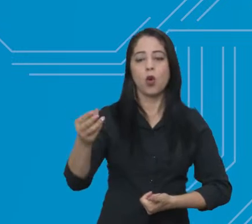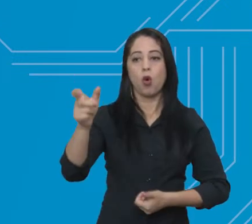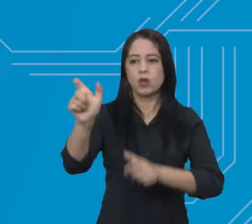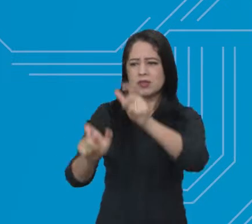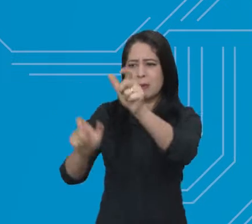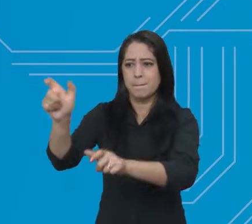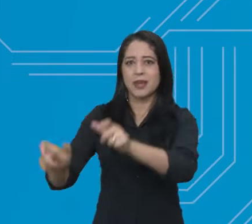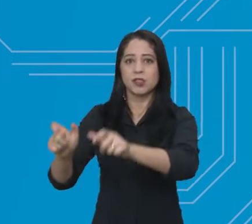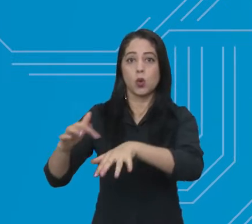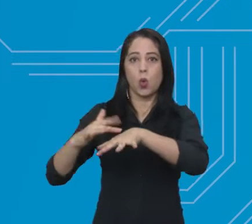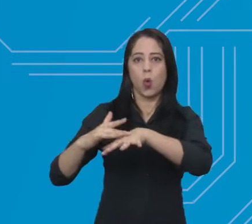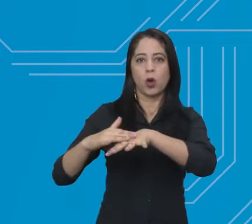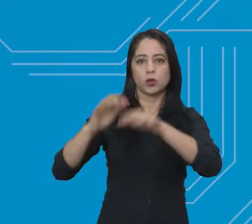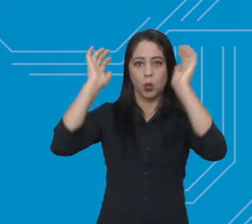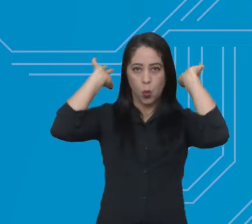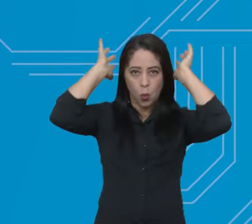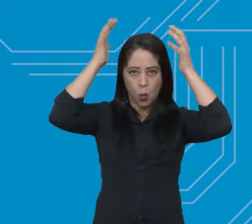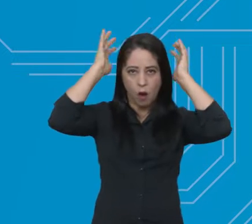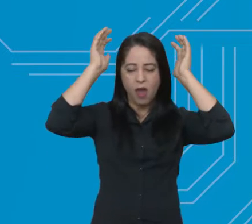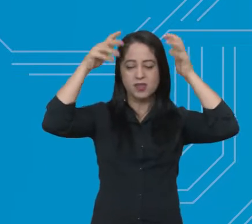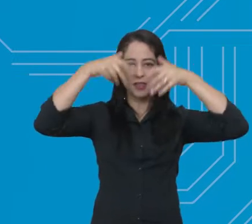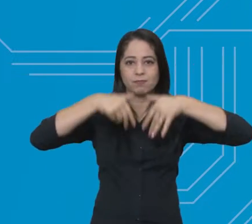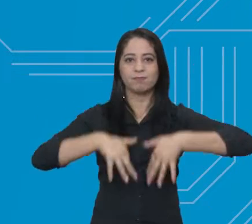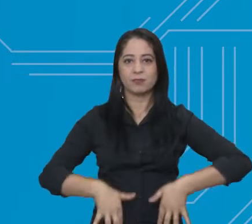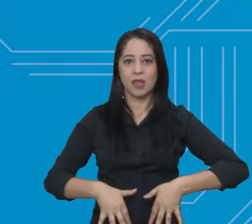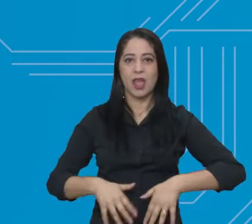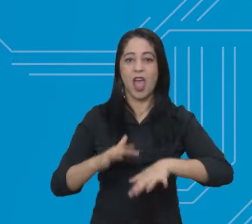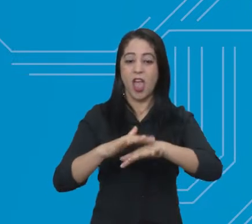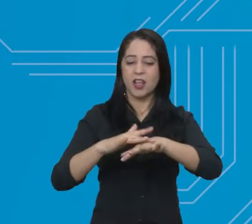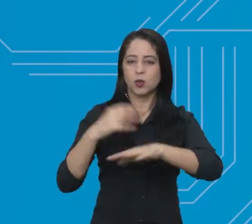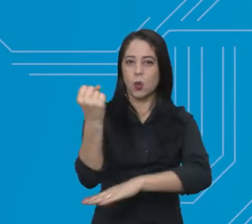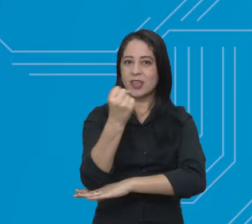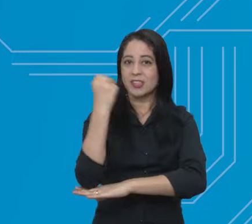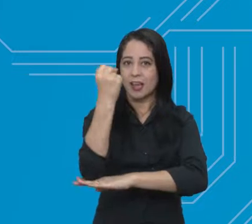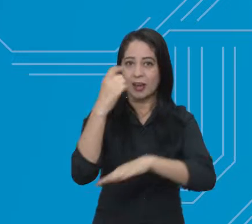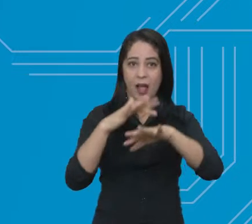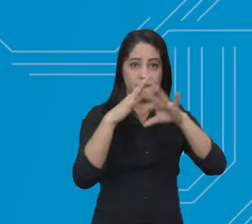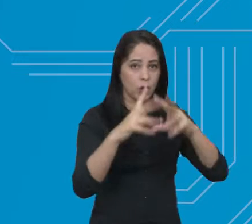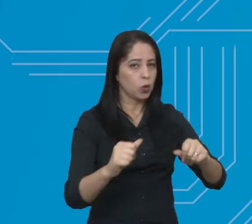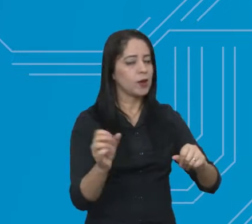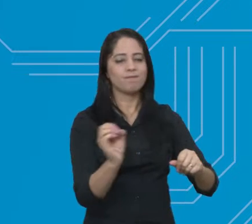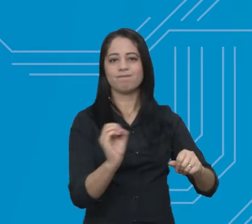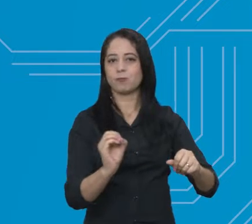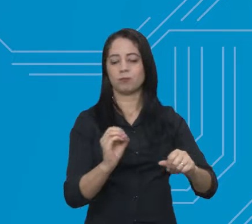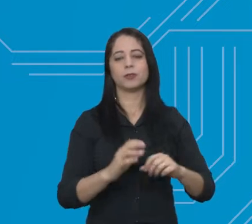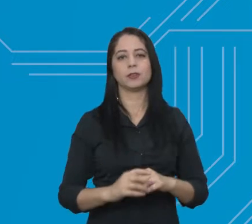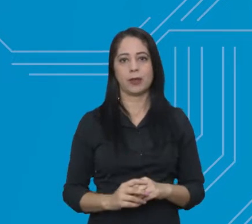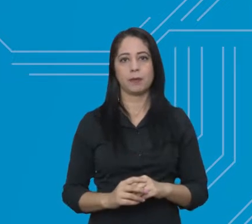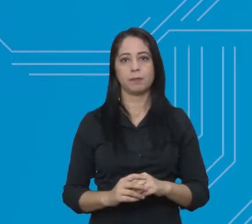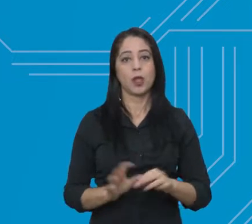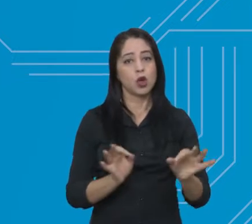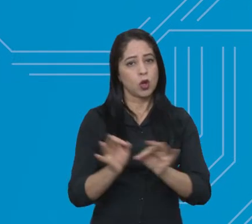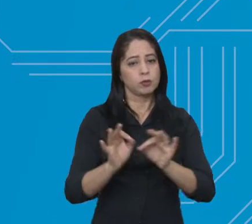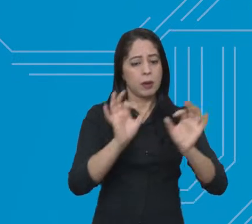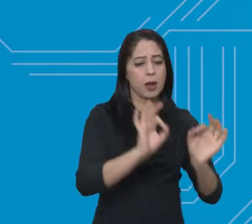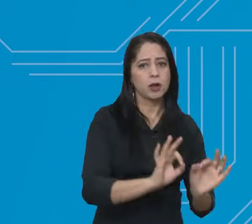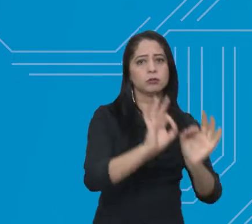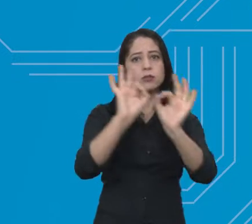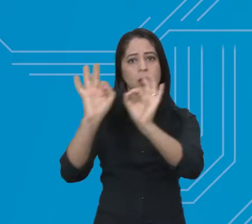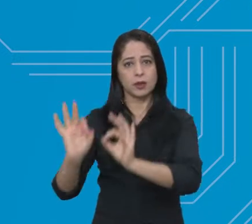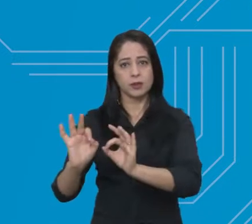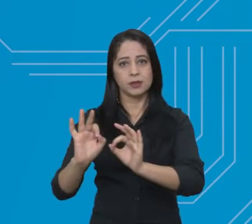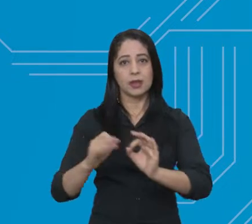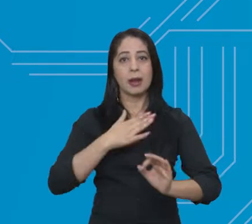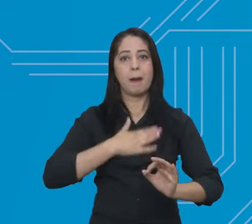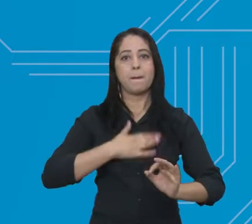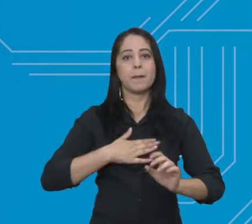mundo convivem com a esclerose múltipla, um transtorno neurológico crônico e autoimune que não tem cura. E nós